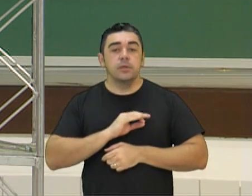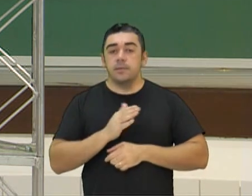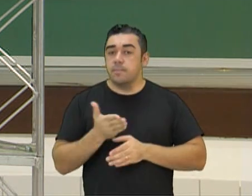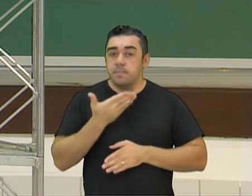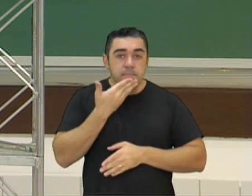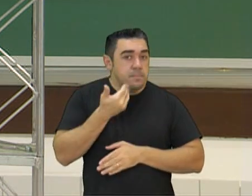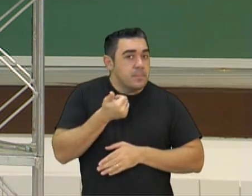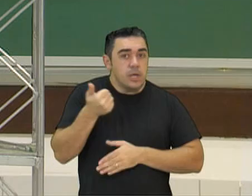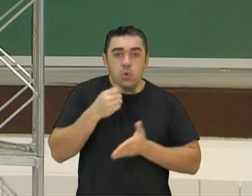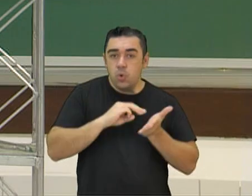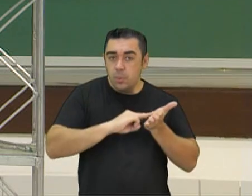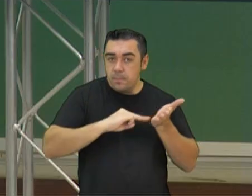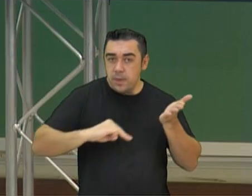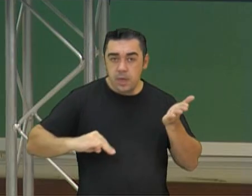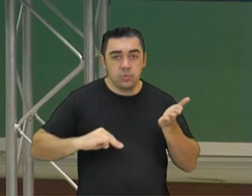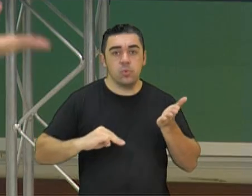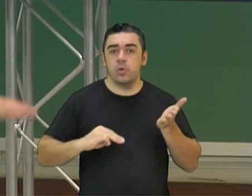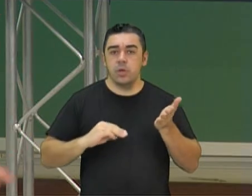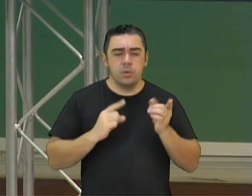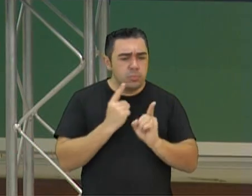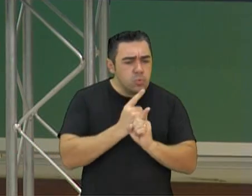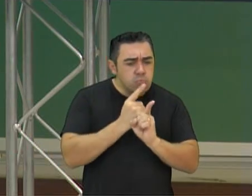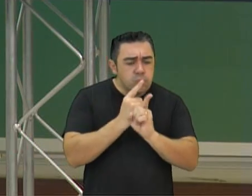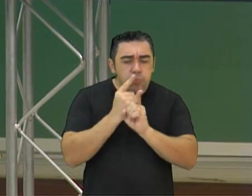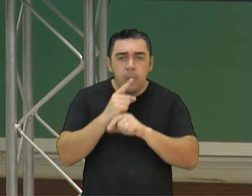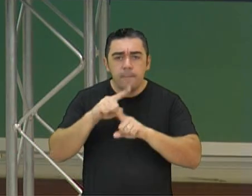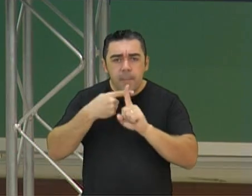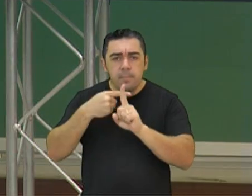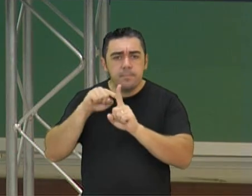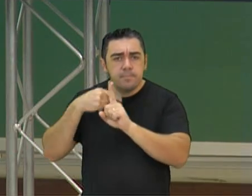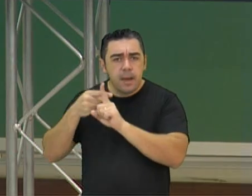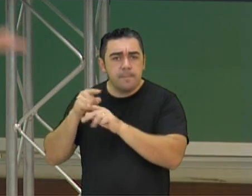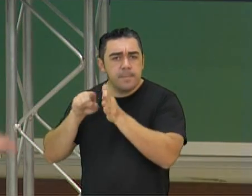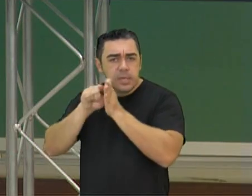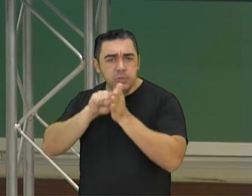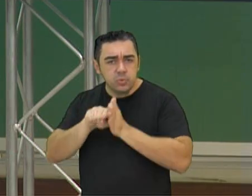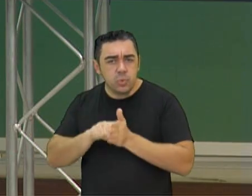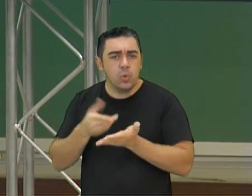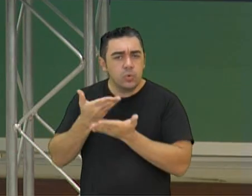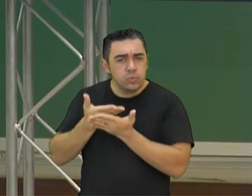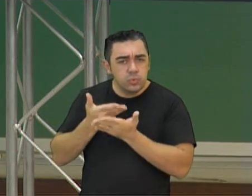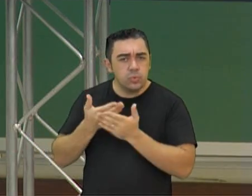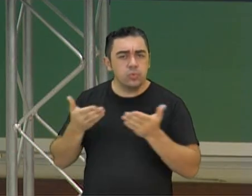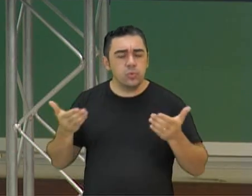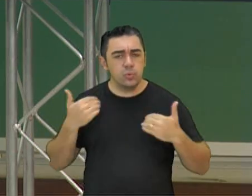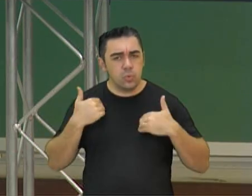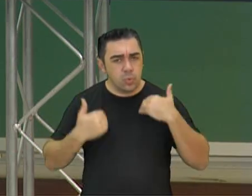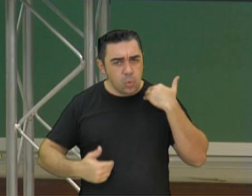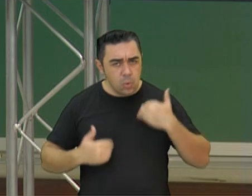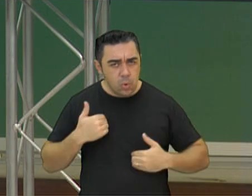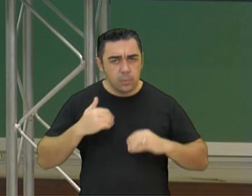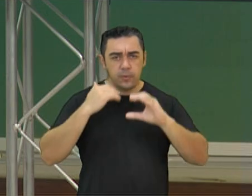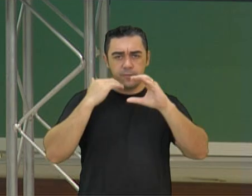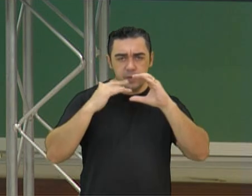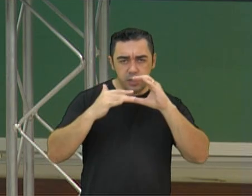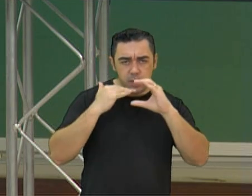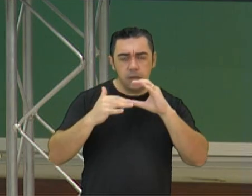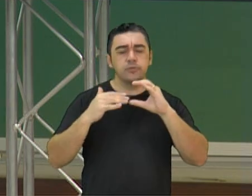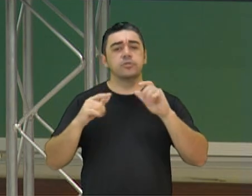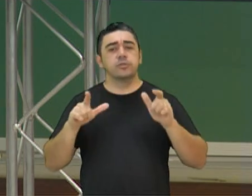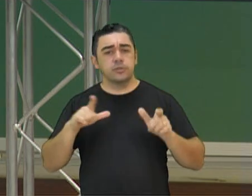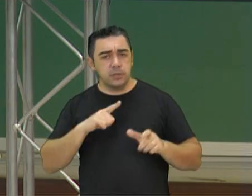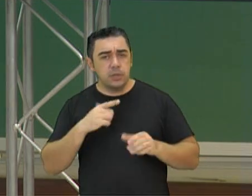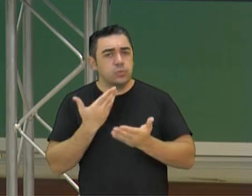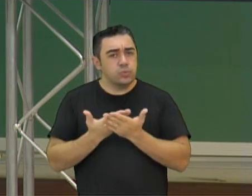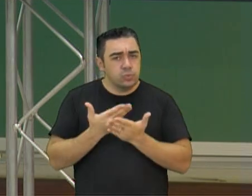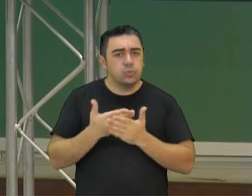método dele, buscou outras formas de atividade física, estudos da fisiologia, estudos da cinesiologia, que é o